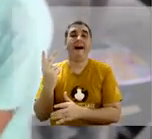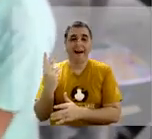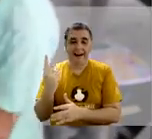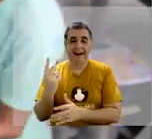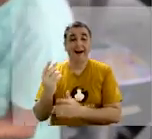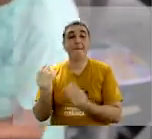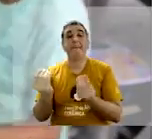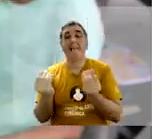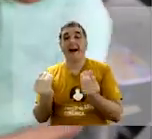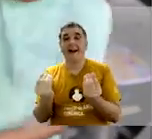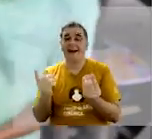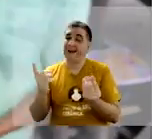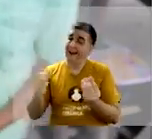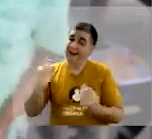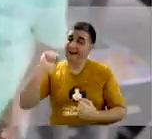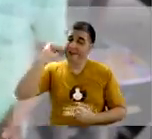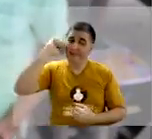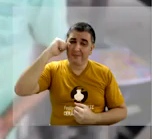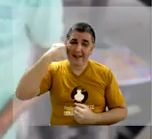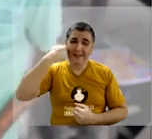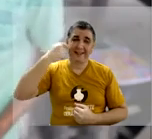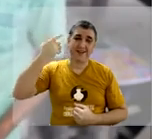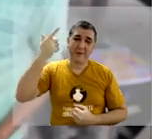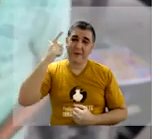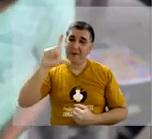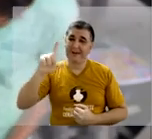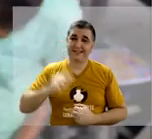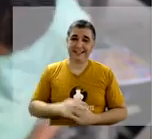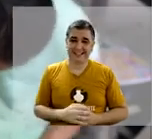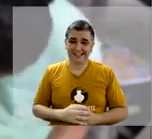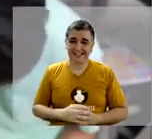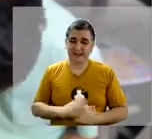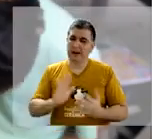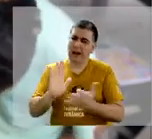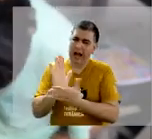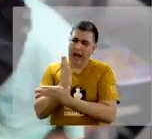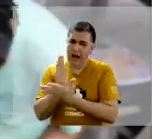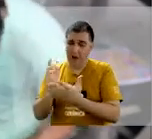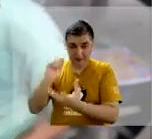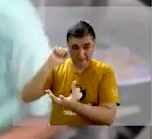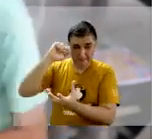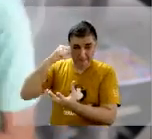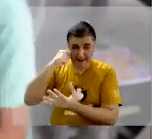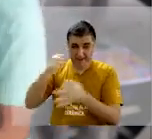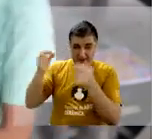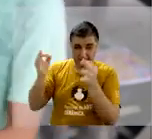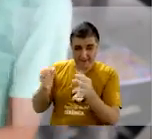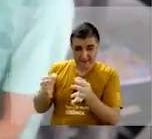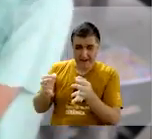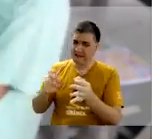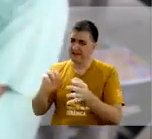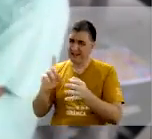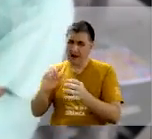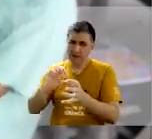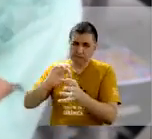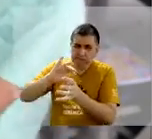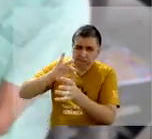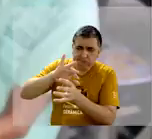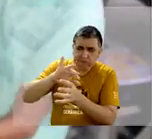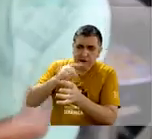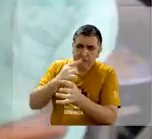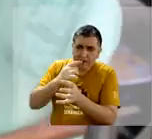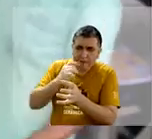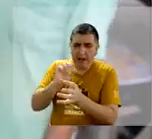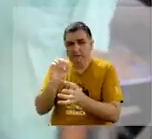vezes. Aí para elas ficarem pretas, mas tem muitas que em vez de ficar manchada, né? Você pode ver que tem umas manchinhas vermelhas